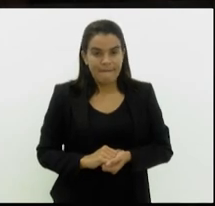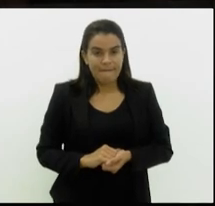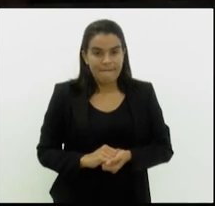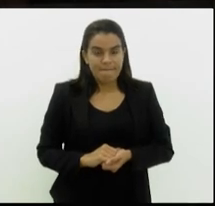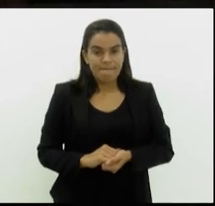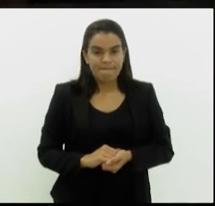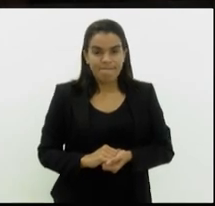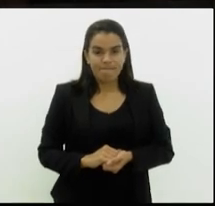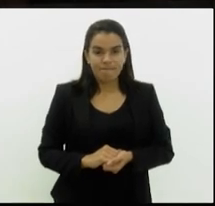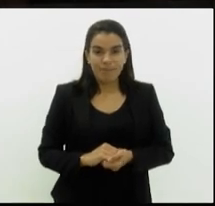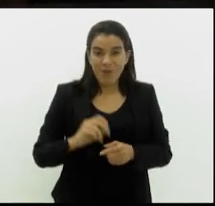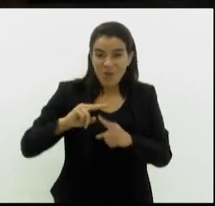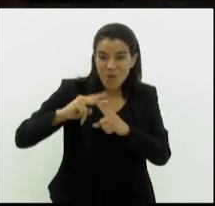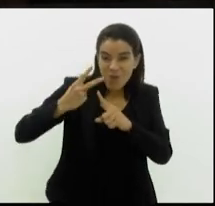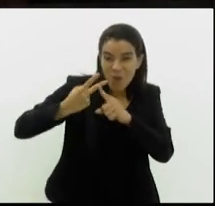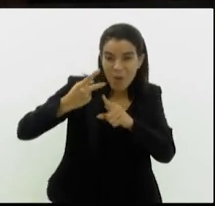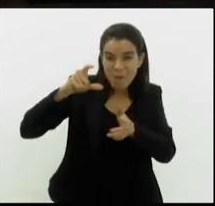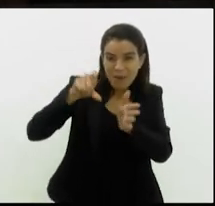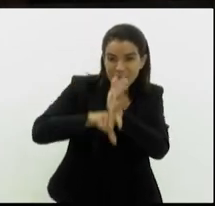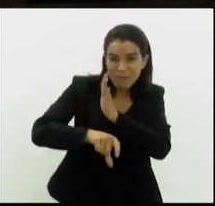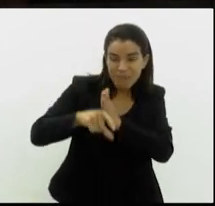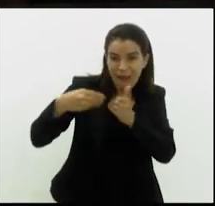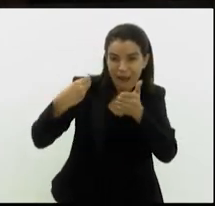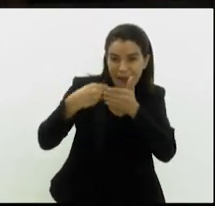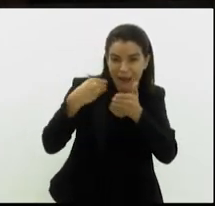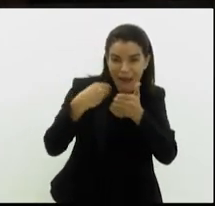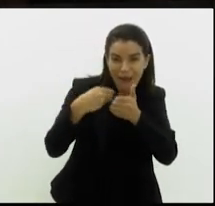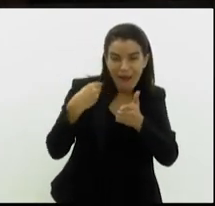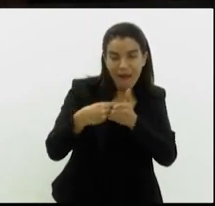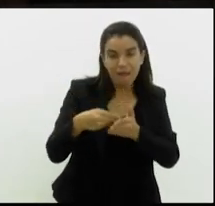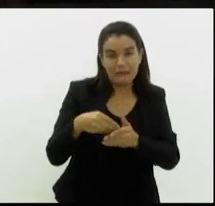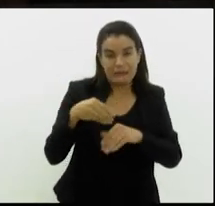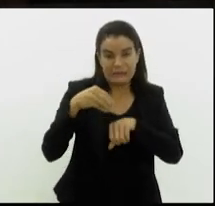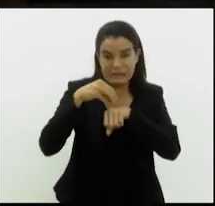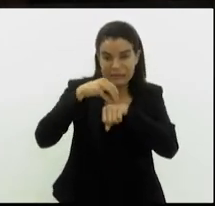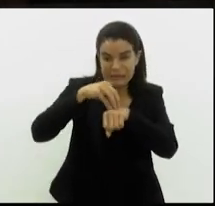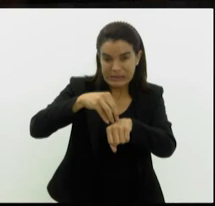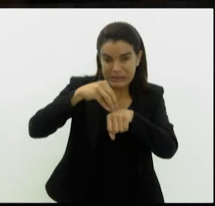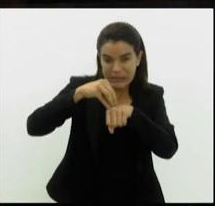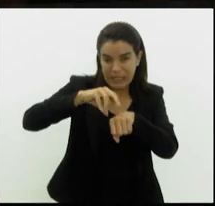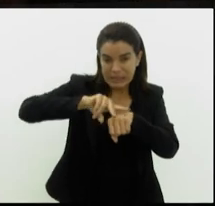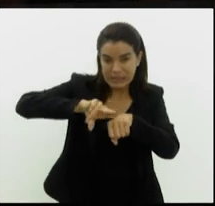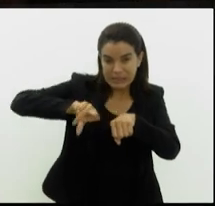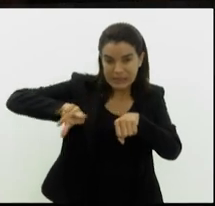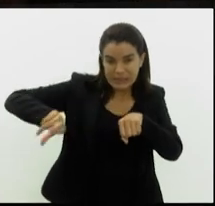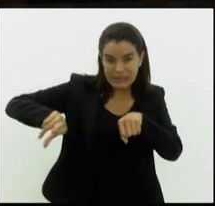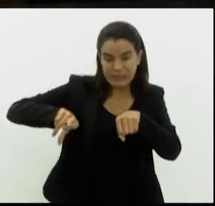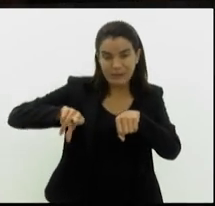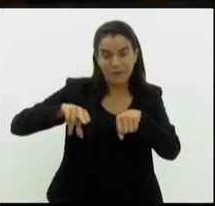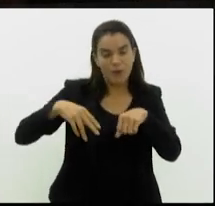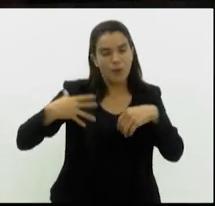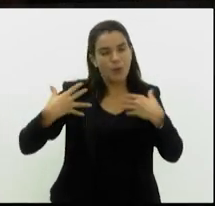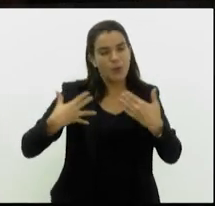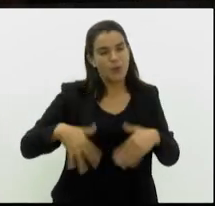E aumento de tarifa de transporte público coletivo,